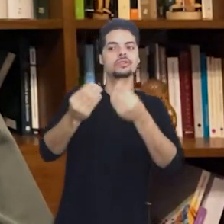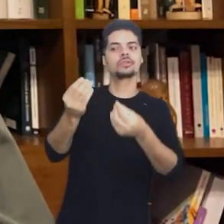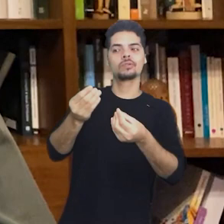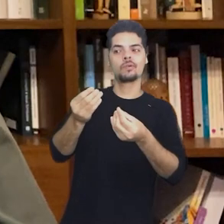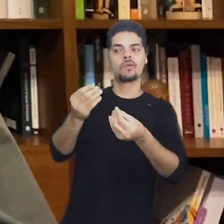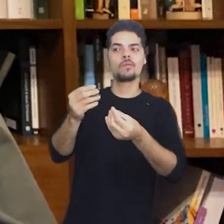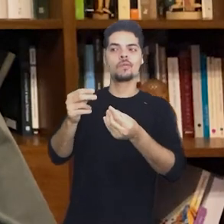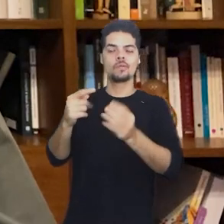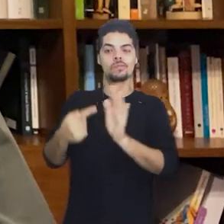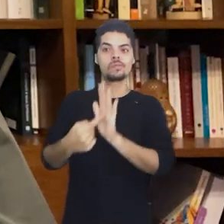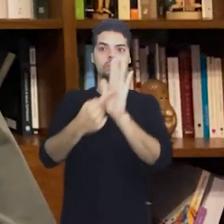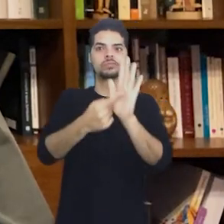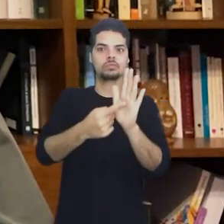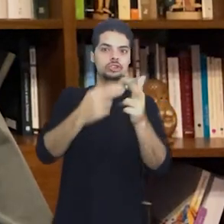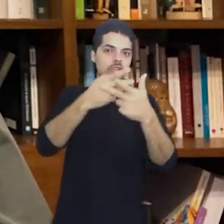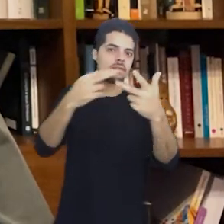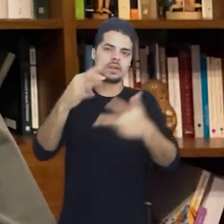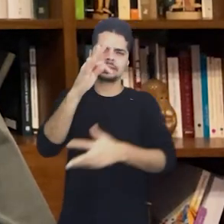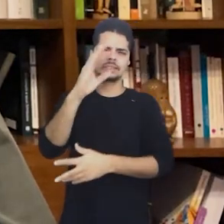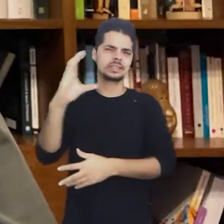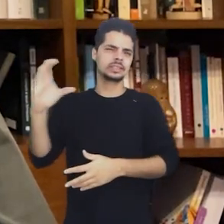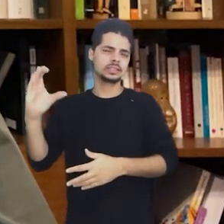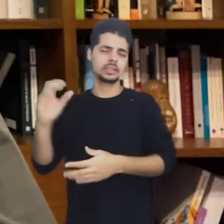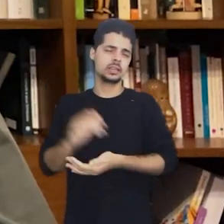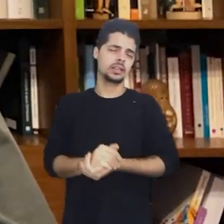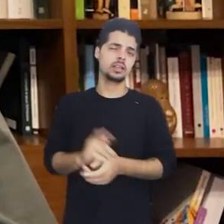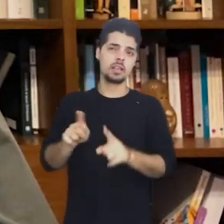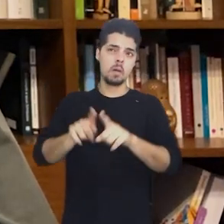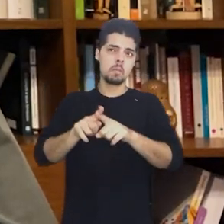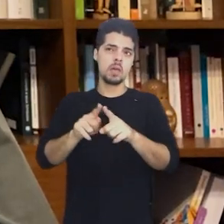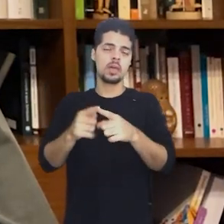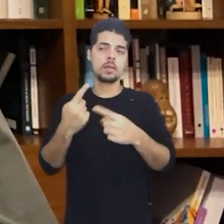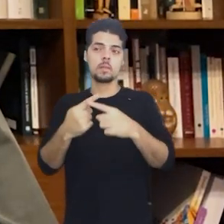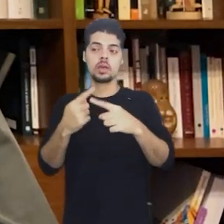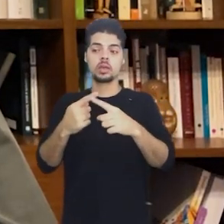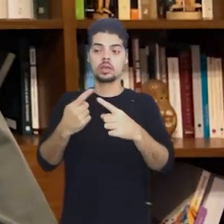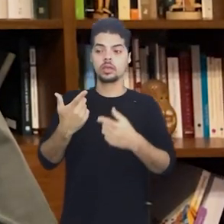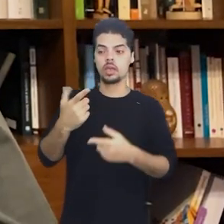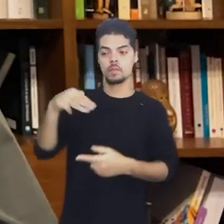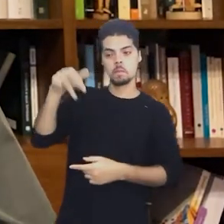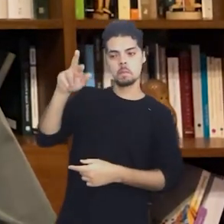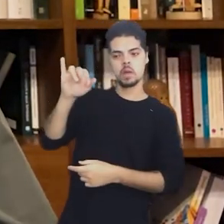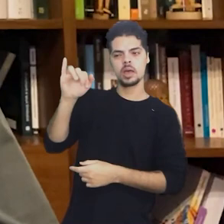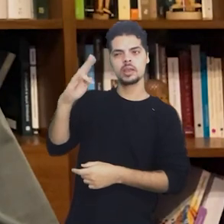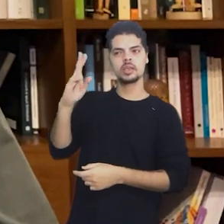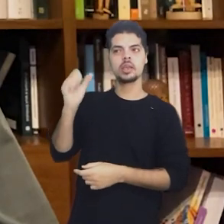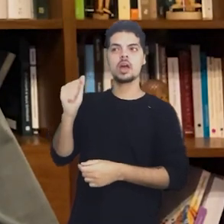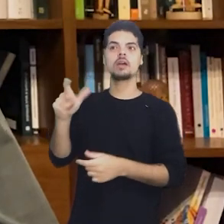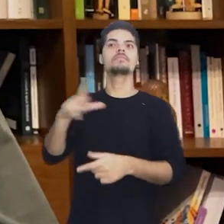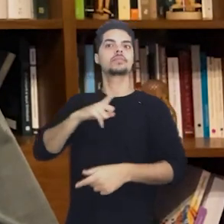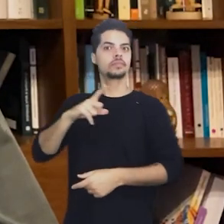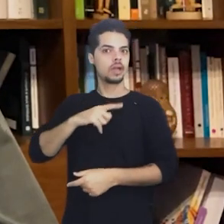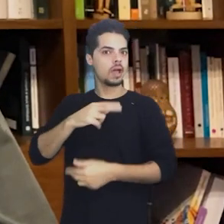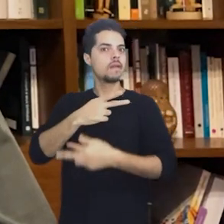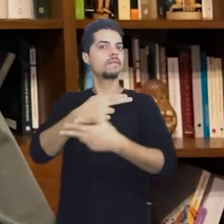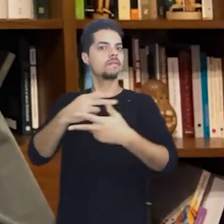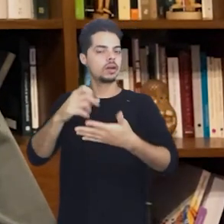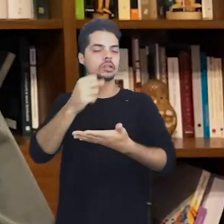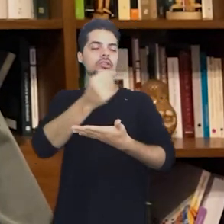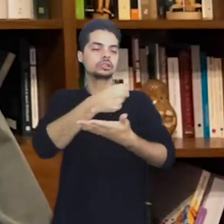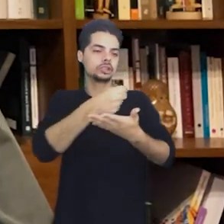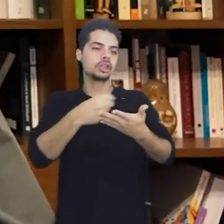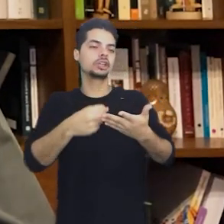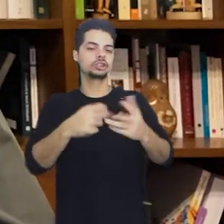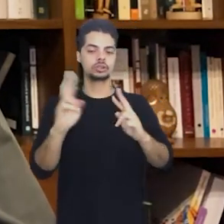esse tema e algumas dissertações de Mestrado como por exemplo do Carlos André Lopes da Silva que estudou a academia real dos guardas